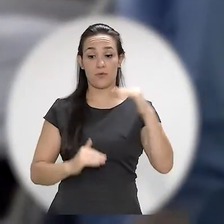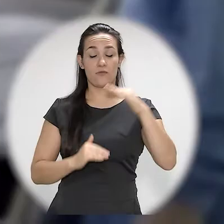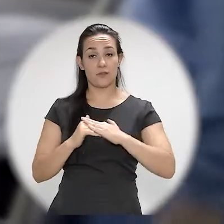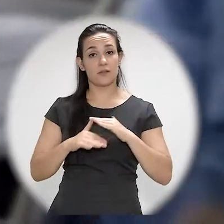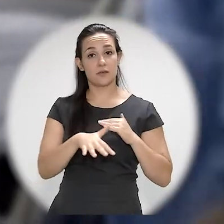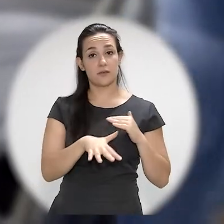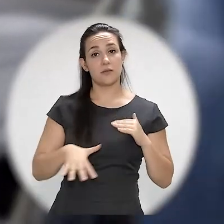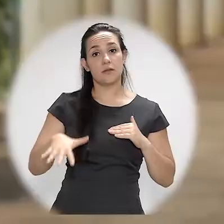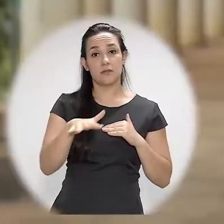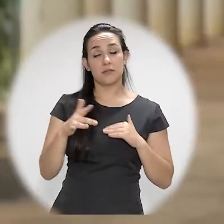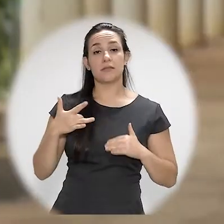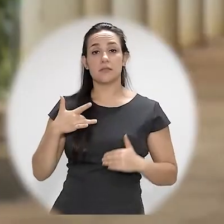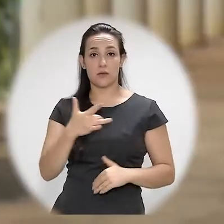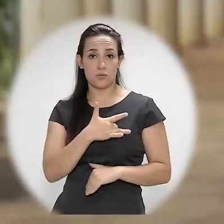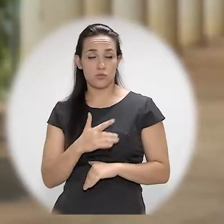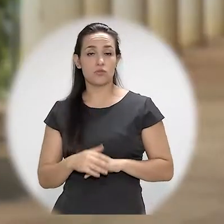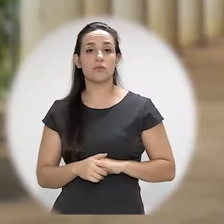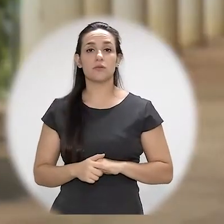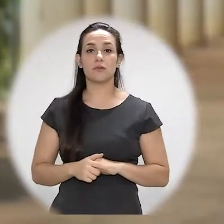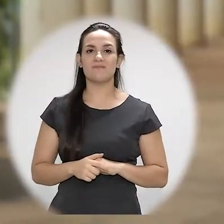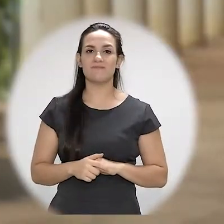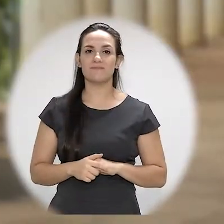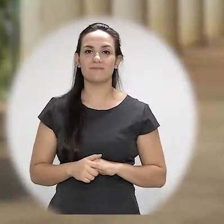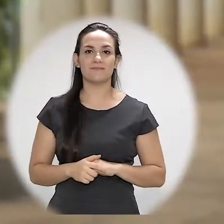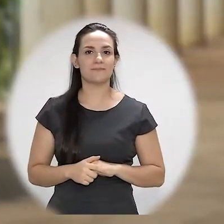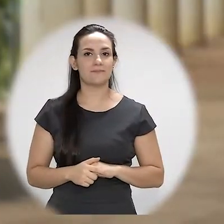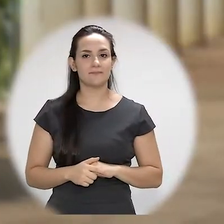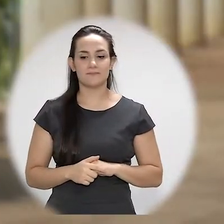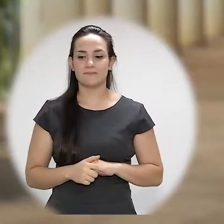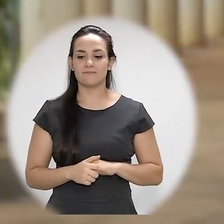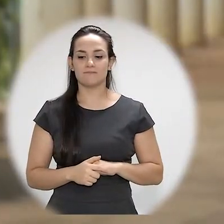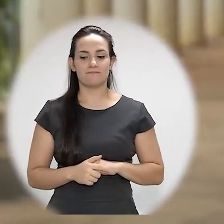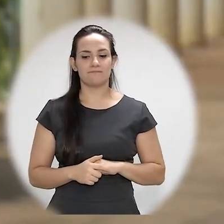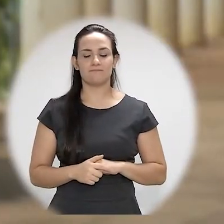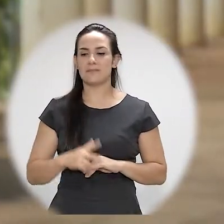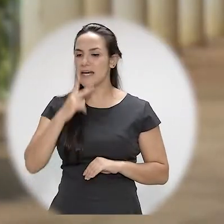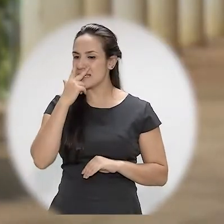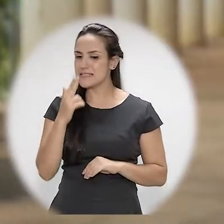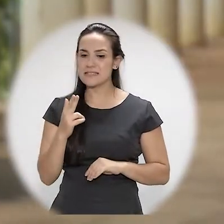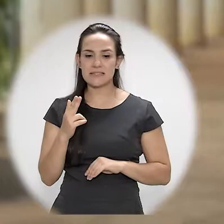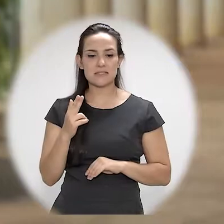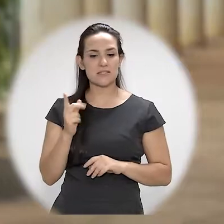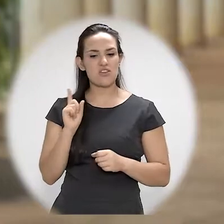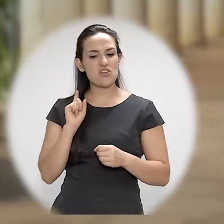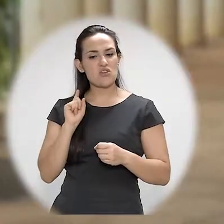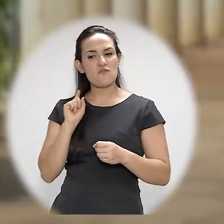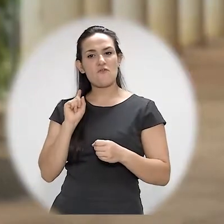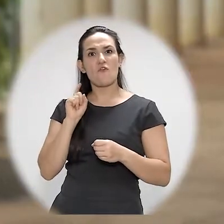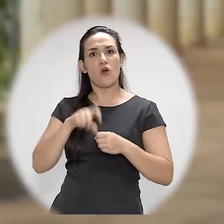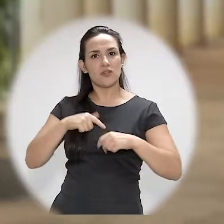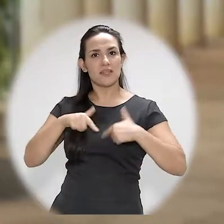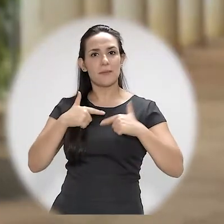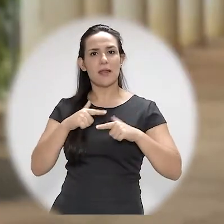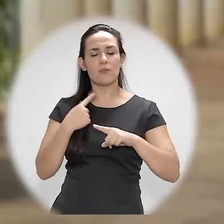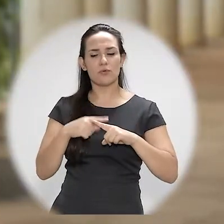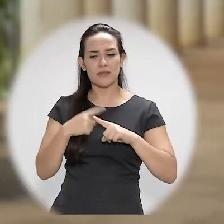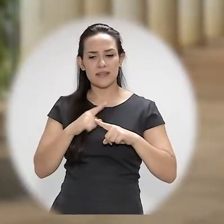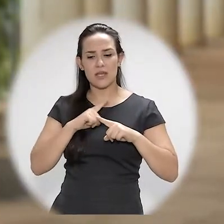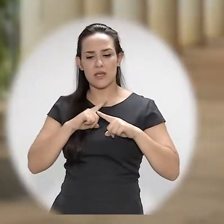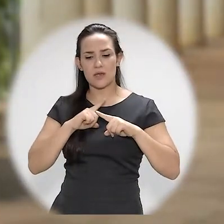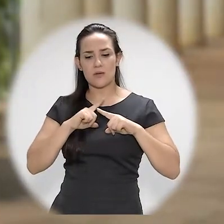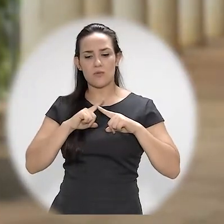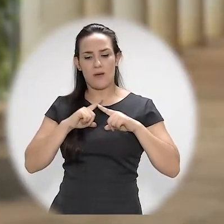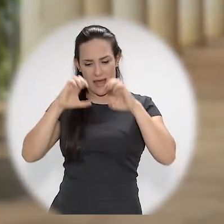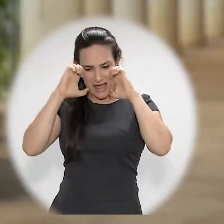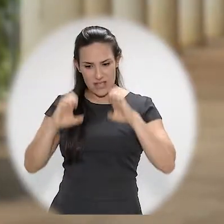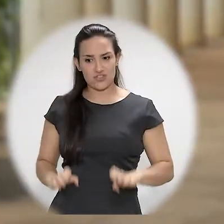Esses profissionais, na grande esmagadora maioria, eles voltam justamente por esse dever, né?